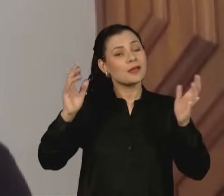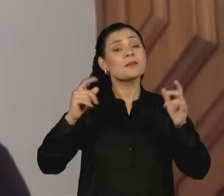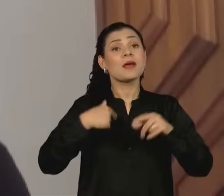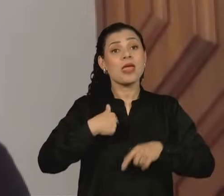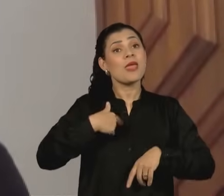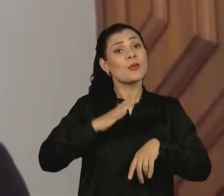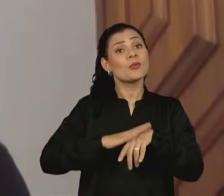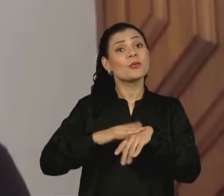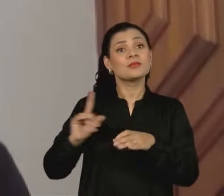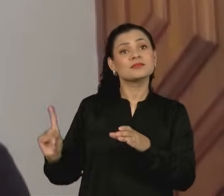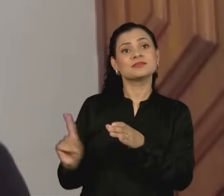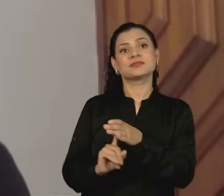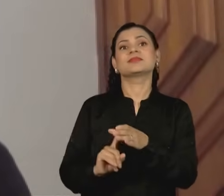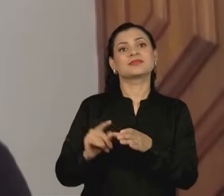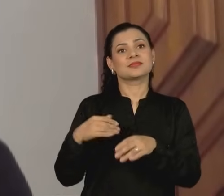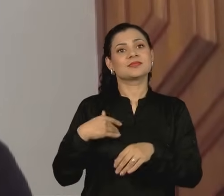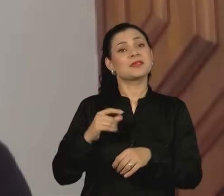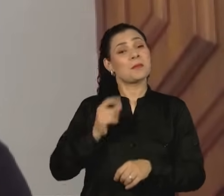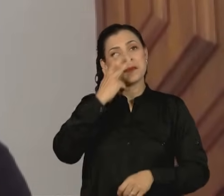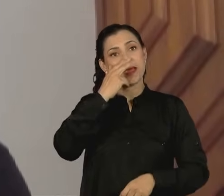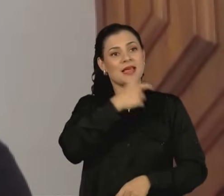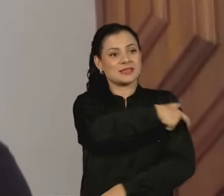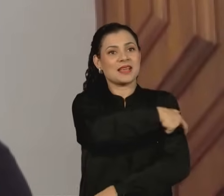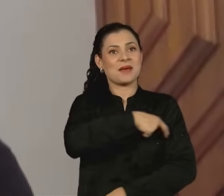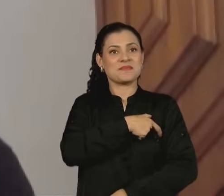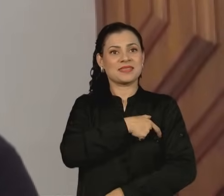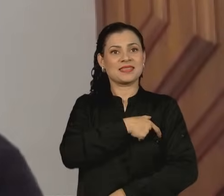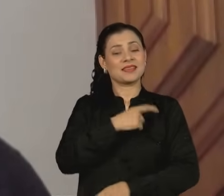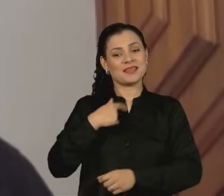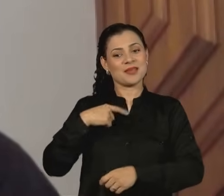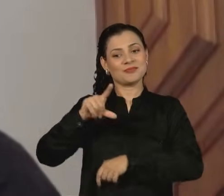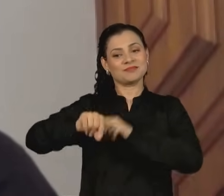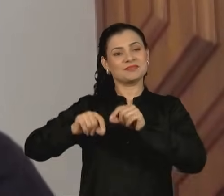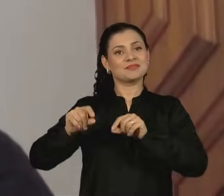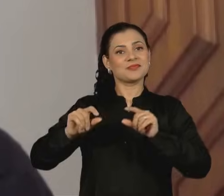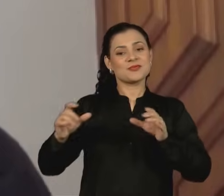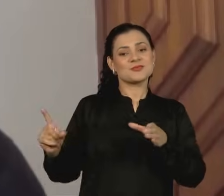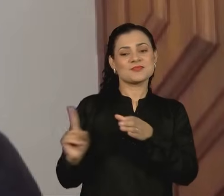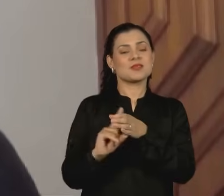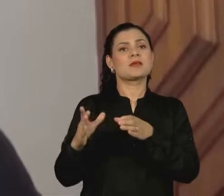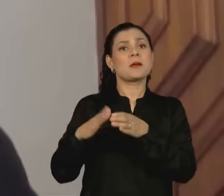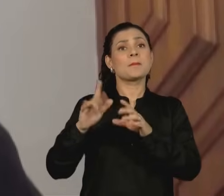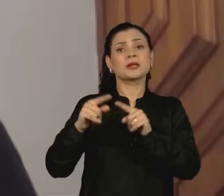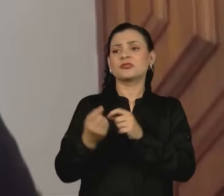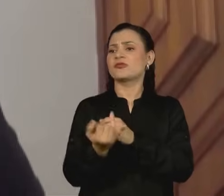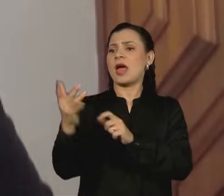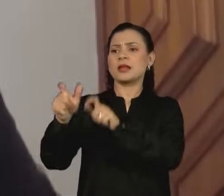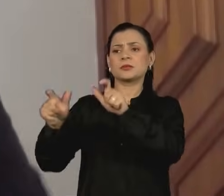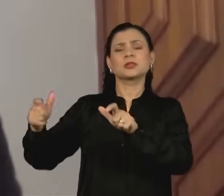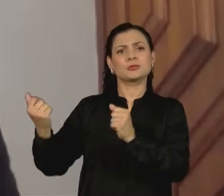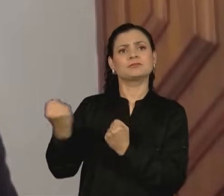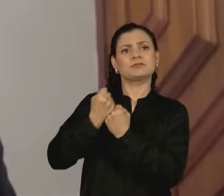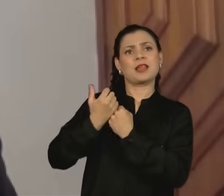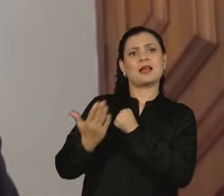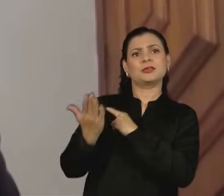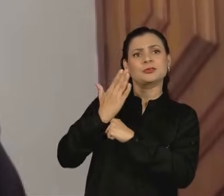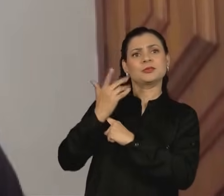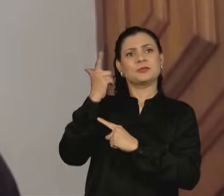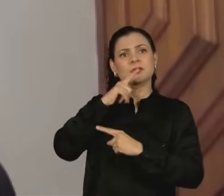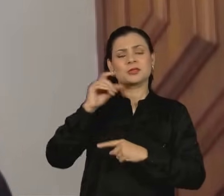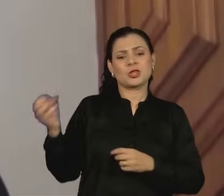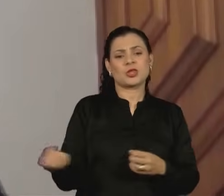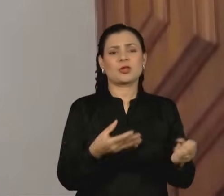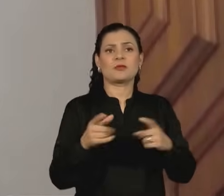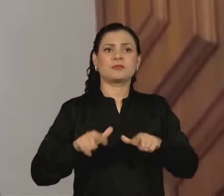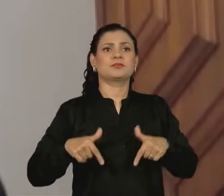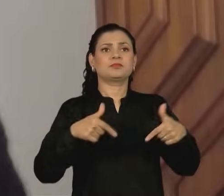fosse quase que a capitã, mas é um processo que vai ser construído a muitas mãos de um jeito inovador e diferente do que